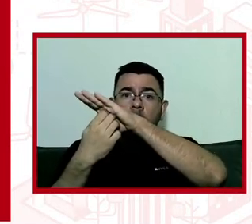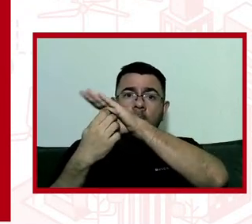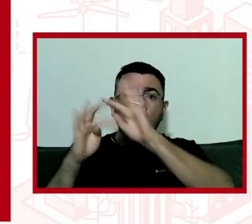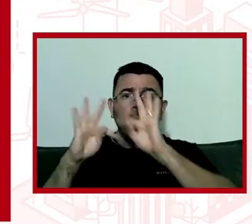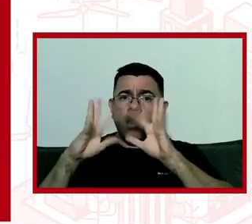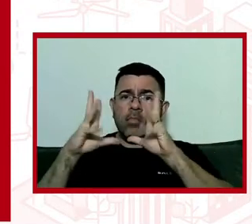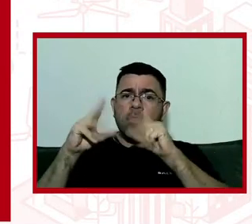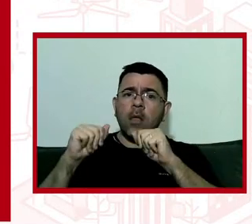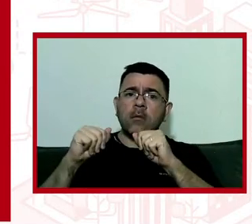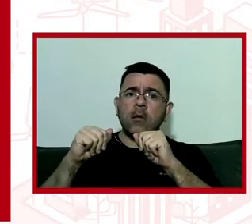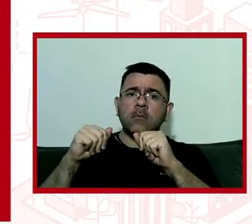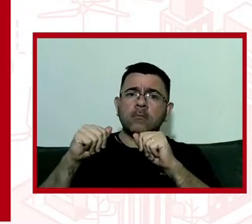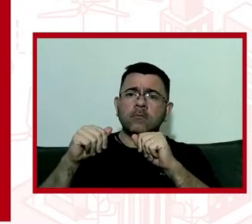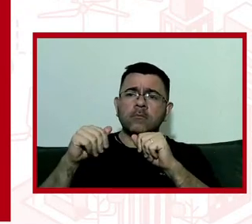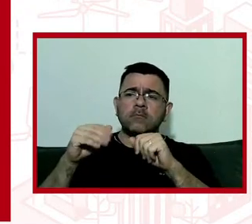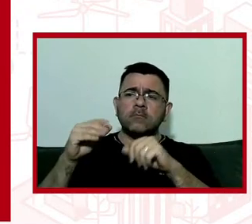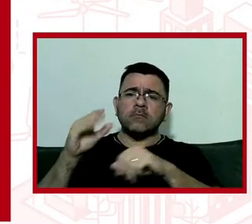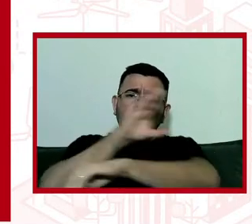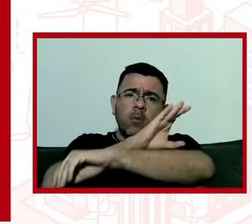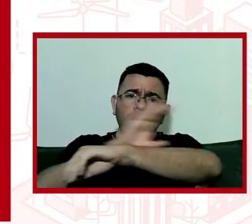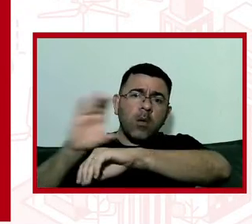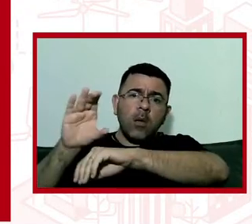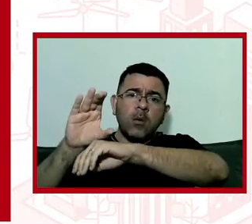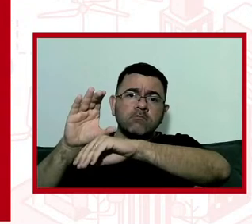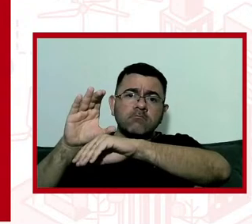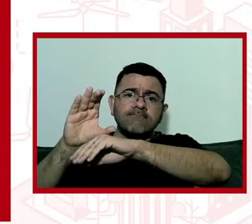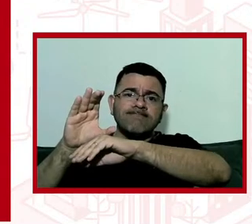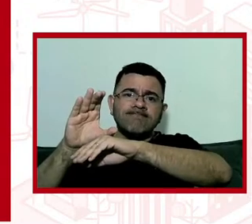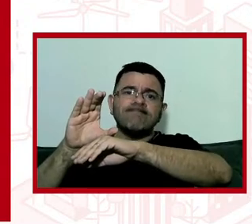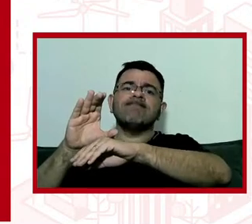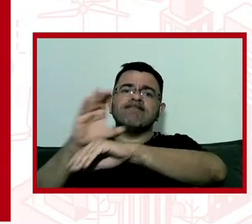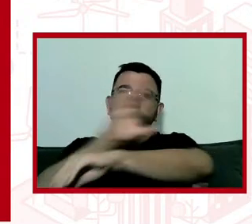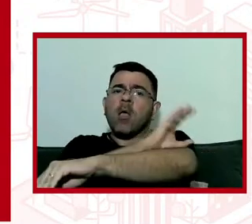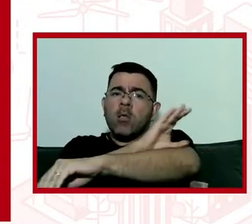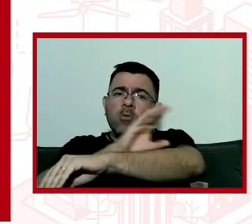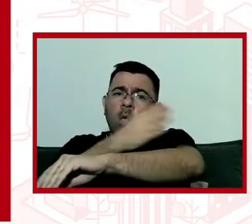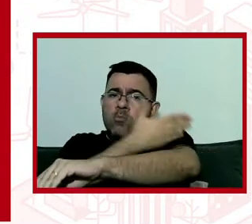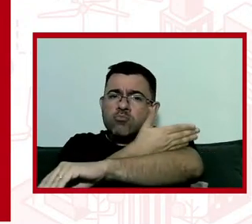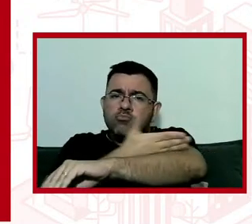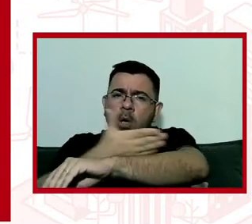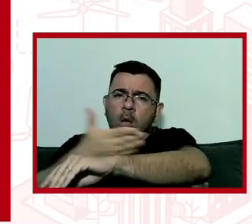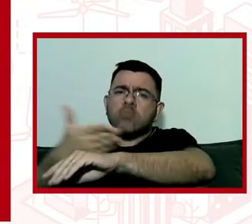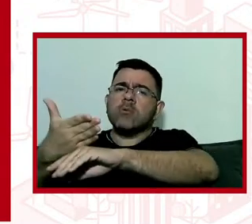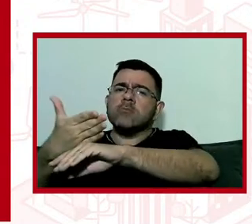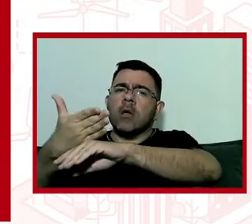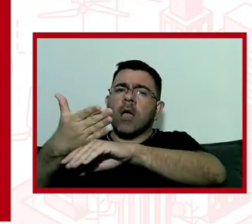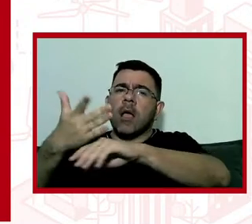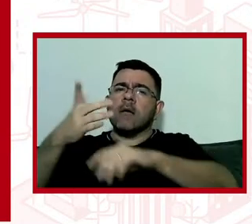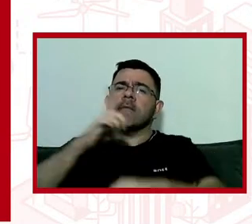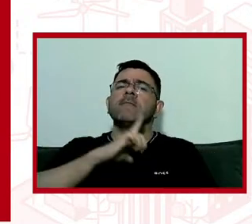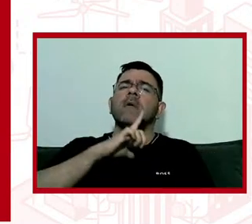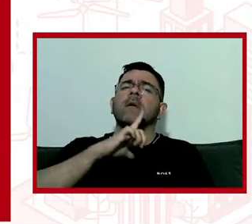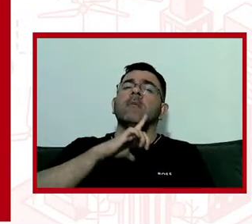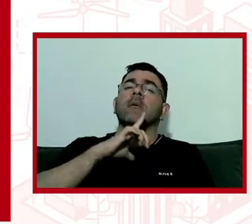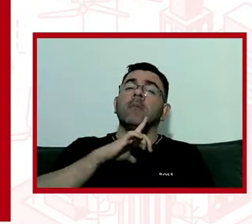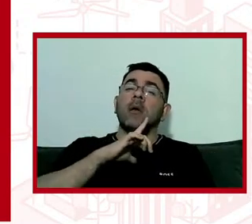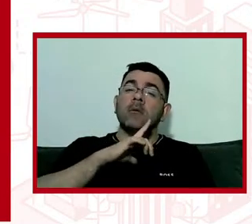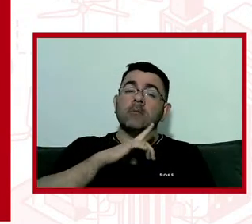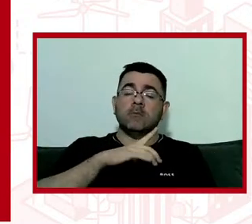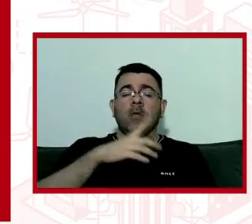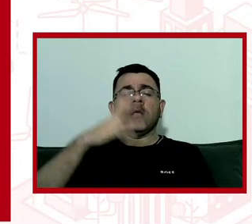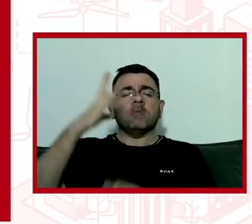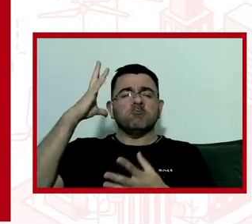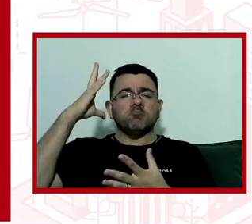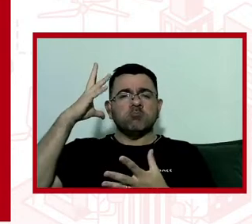implementação de Cultura de gestão né então você tem um uma forma de de de crença de comportamento tudo um partido